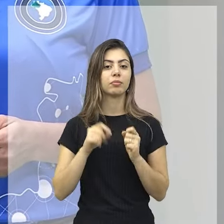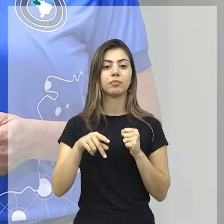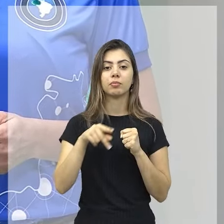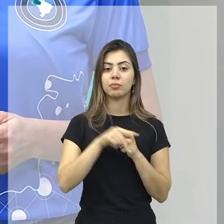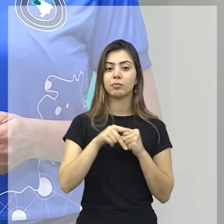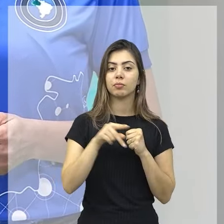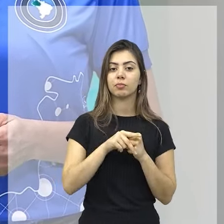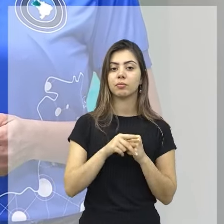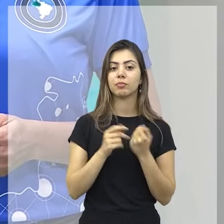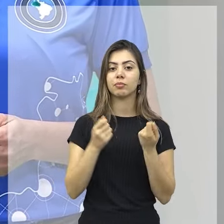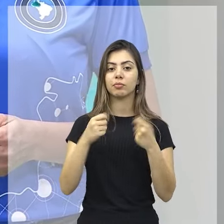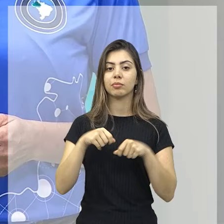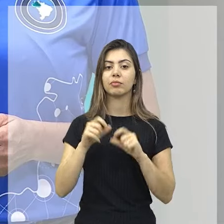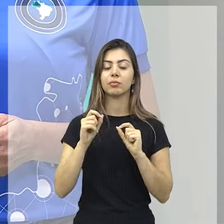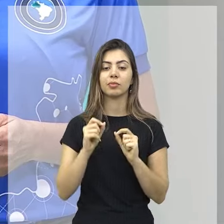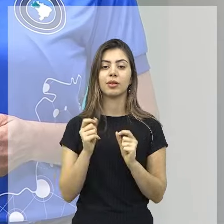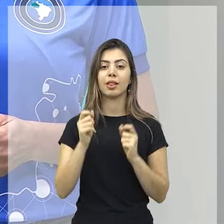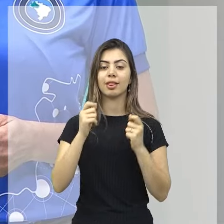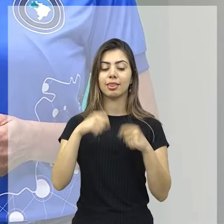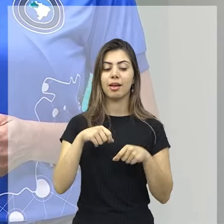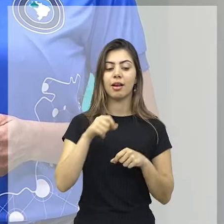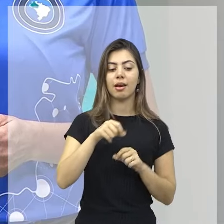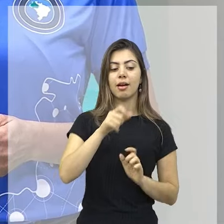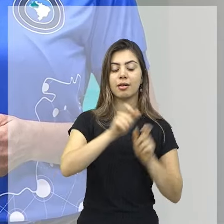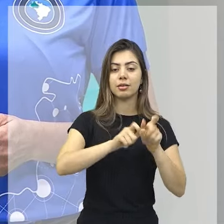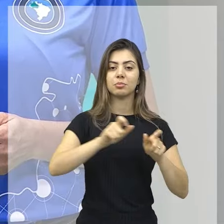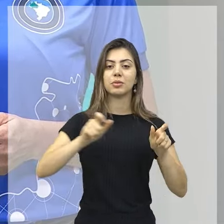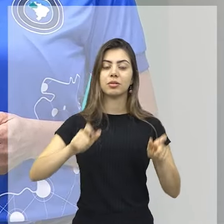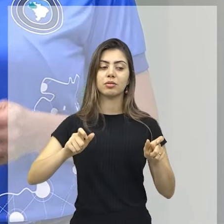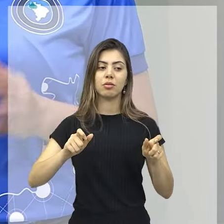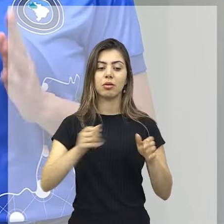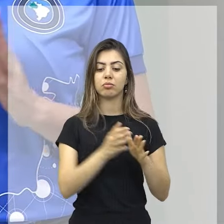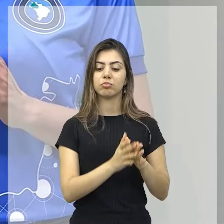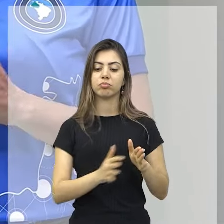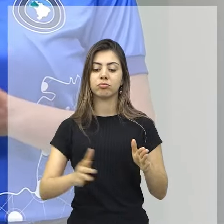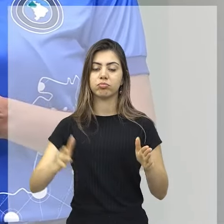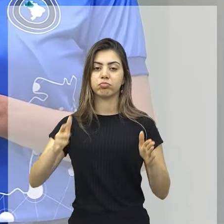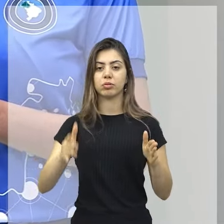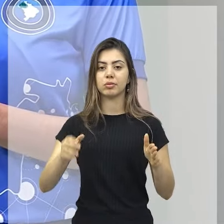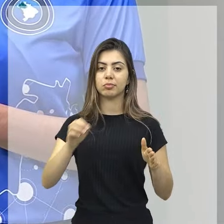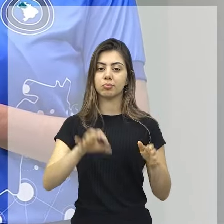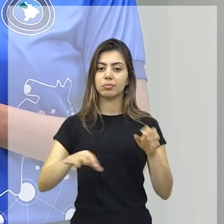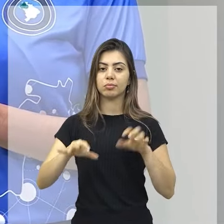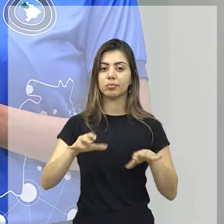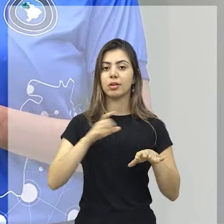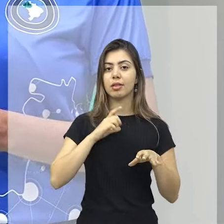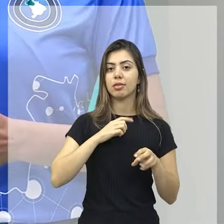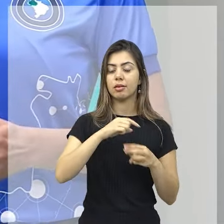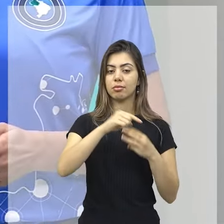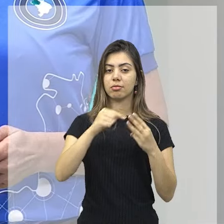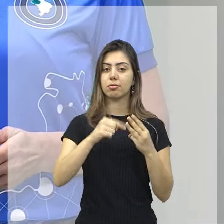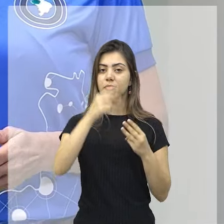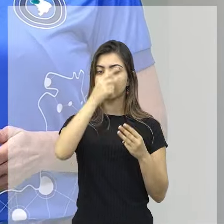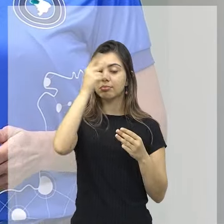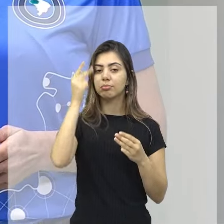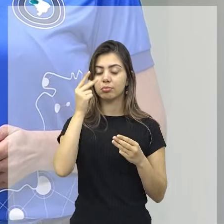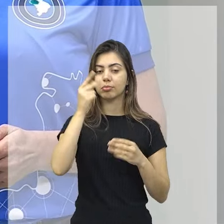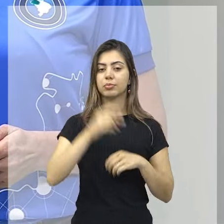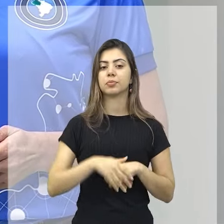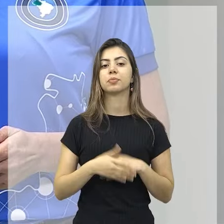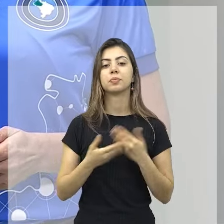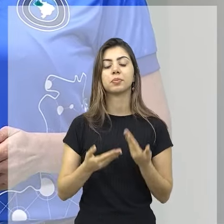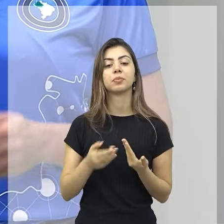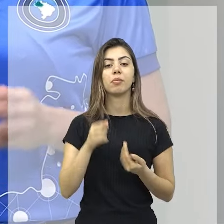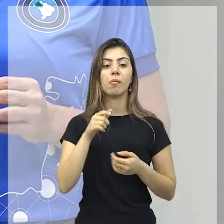situar a posição dos seres no tempo ou no espaço, se referindo às três pessoas do discurso. Então, em inglês, os